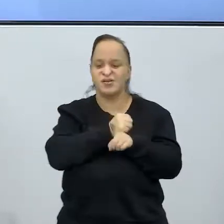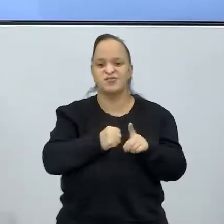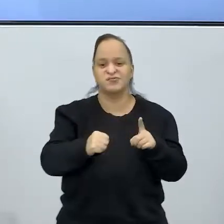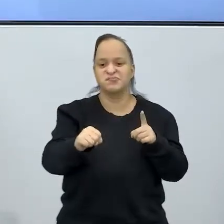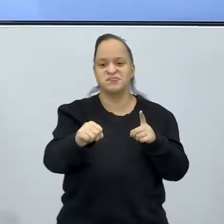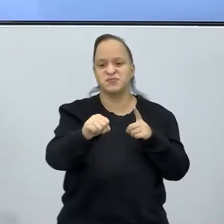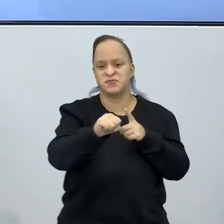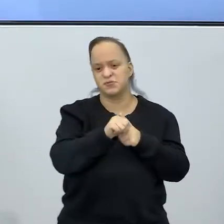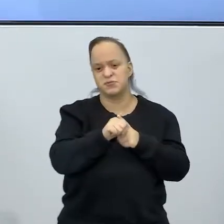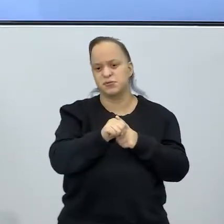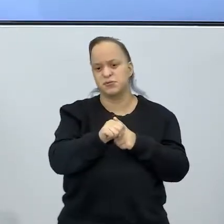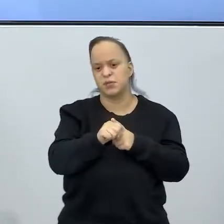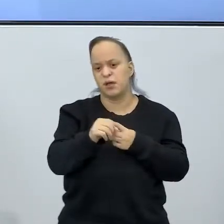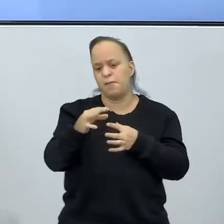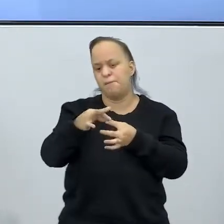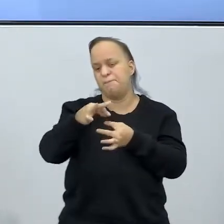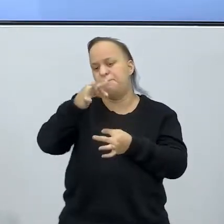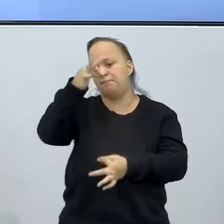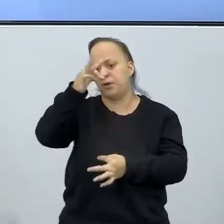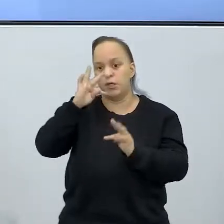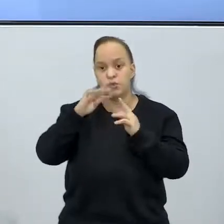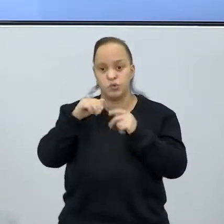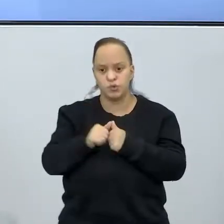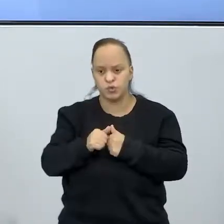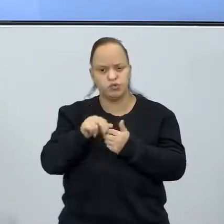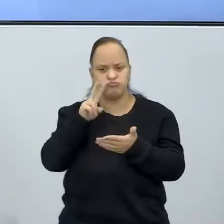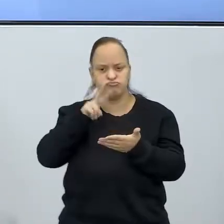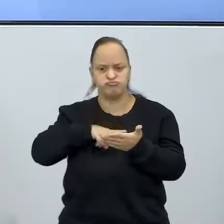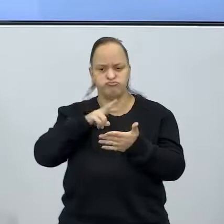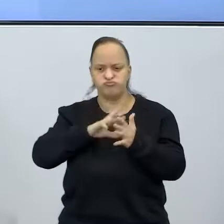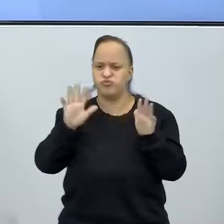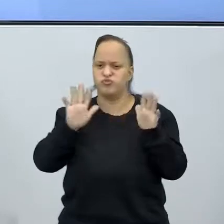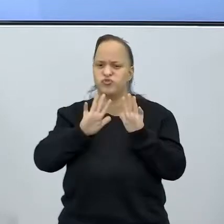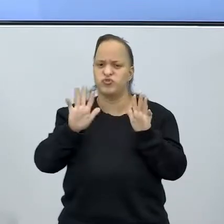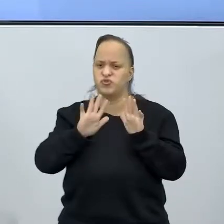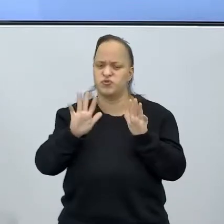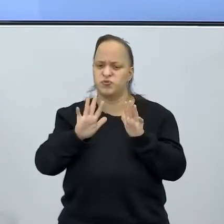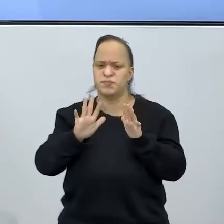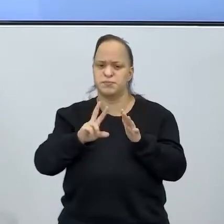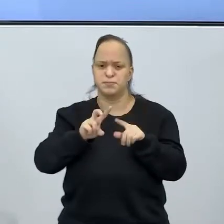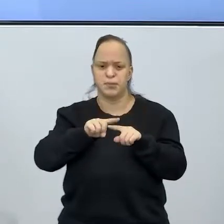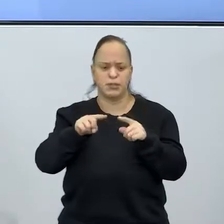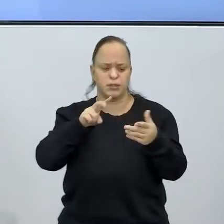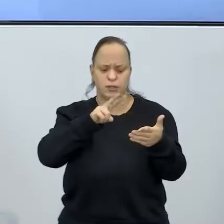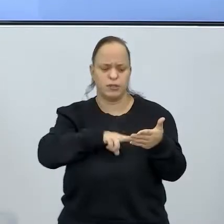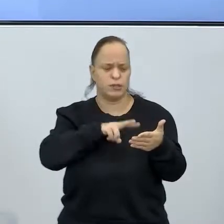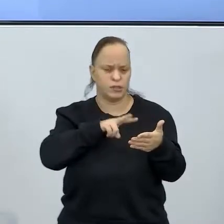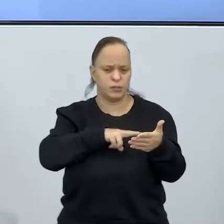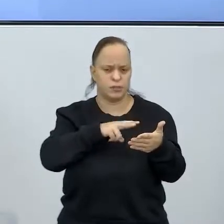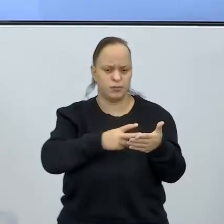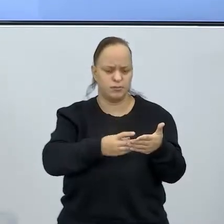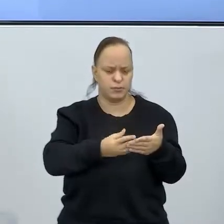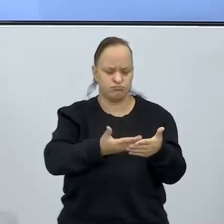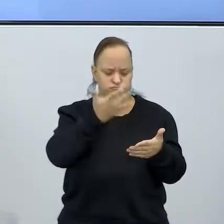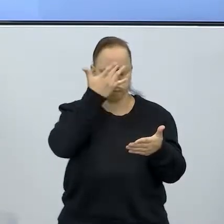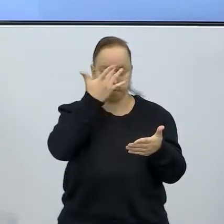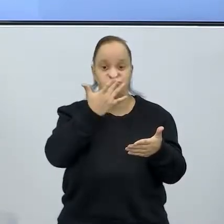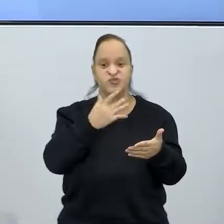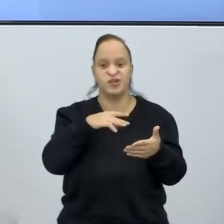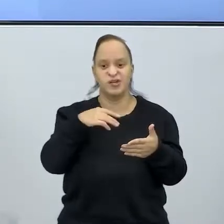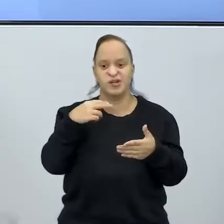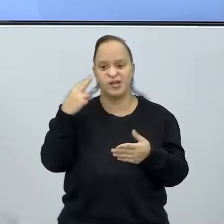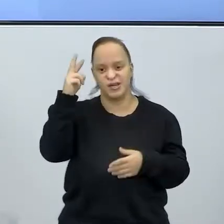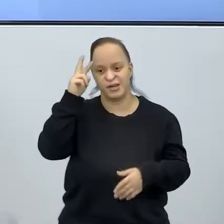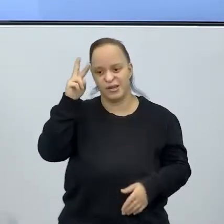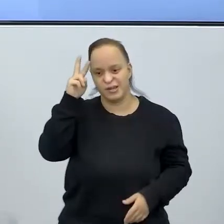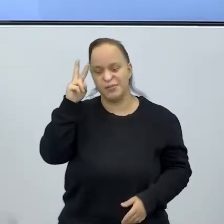tô olhando aqui só pra ver se eu, né, tô fazendo jus ao que ela escreveu, porque ela é maravilhosa. Ela fala que os